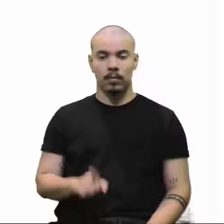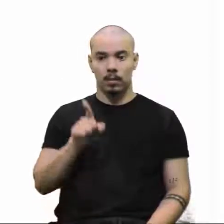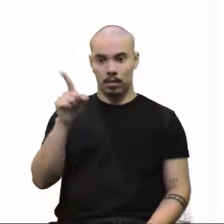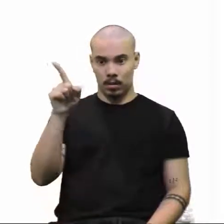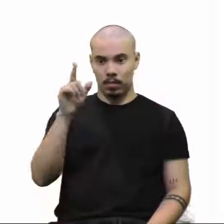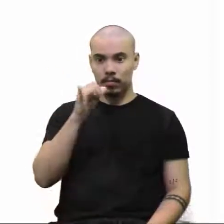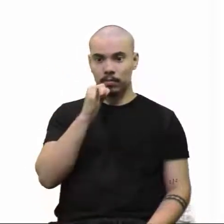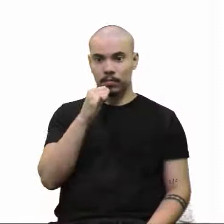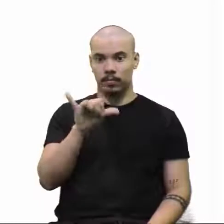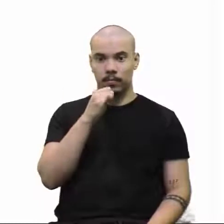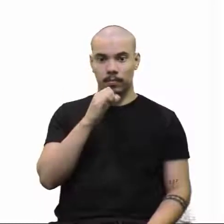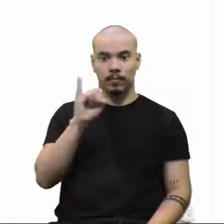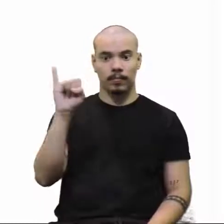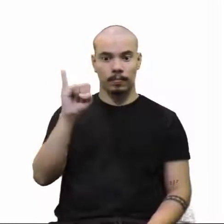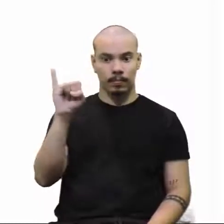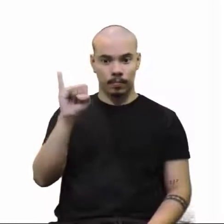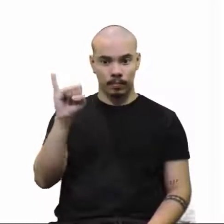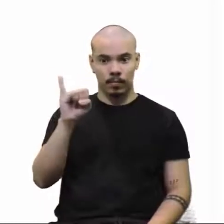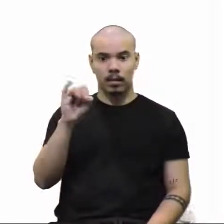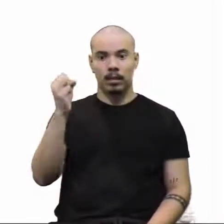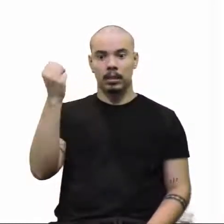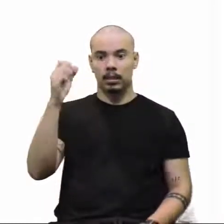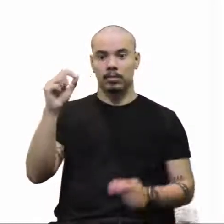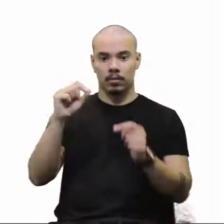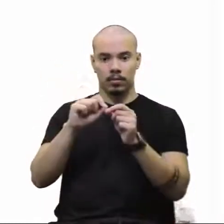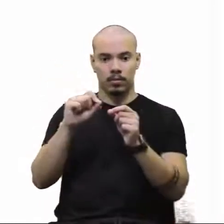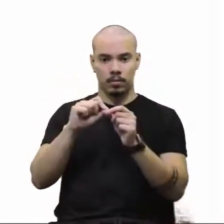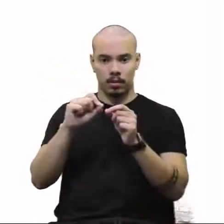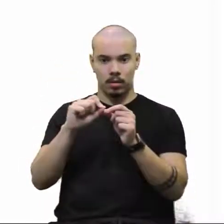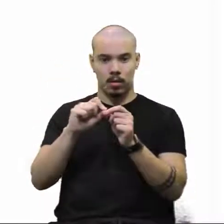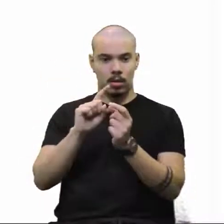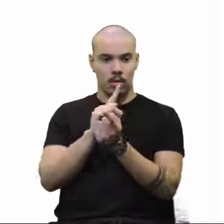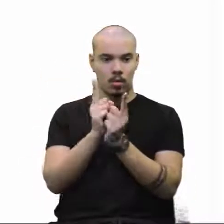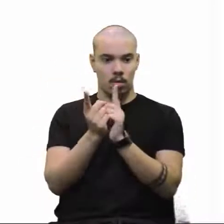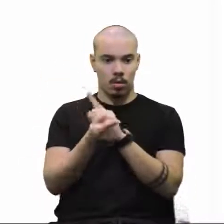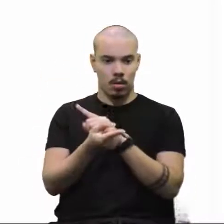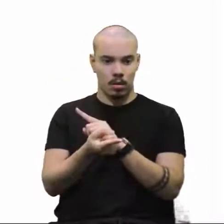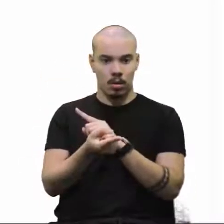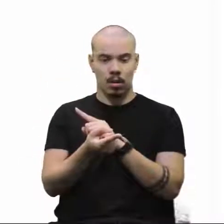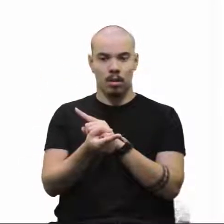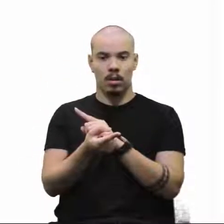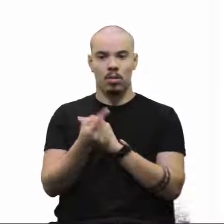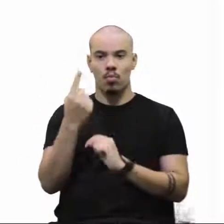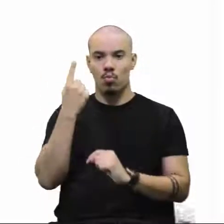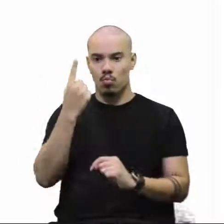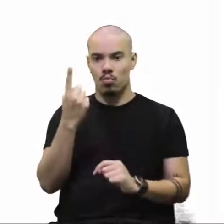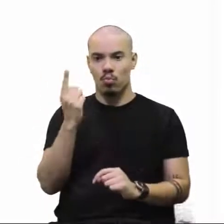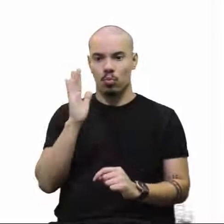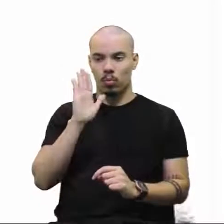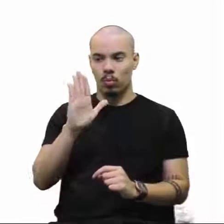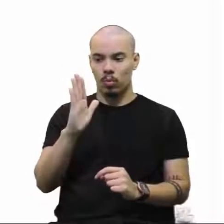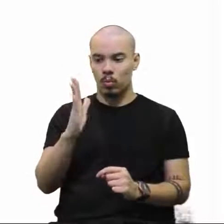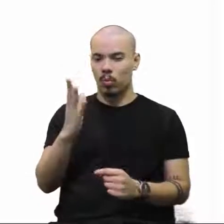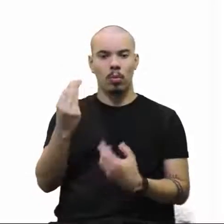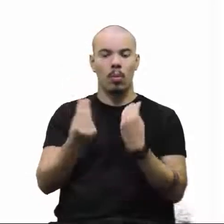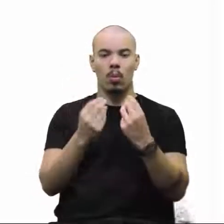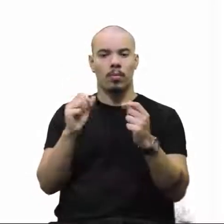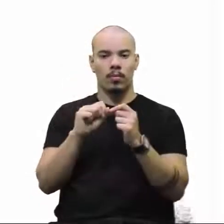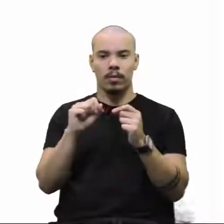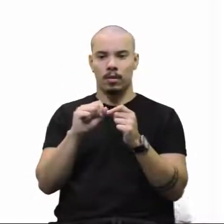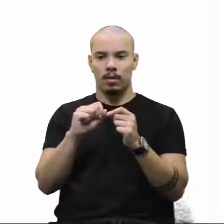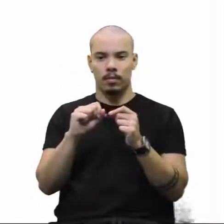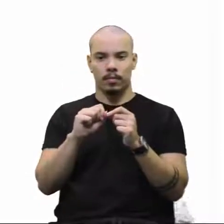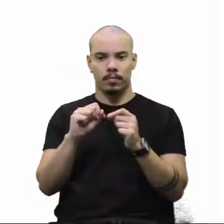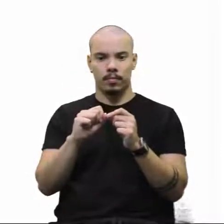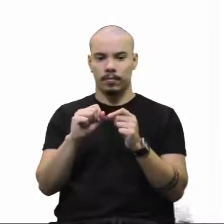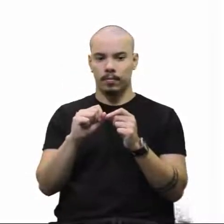Isso. Então aí o tapa. Embaixo vai dar o tapa saindo. Lá vai dar o tapa entrando e saindo. Então, o Y vai girar em